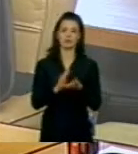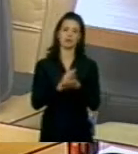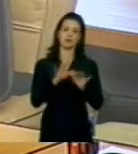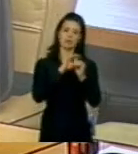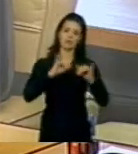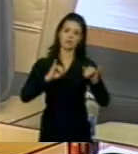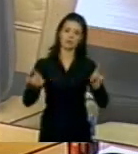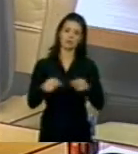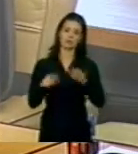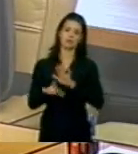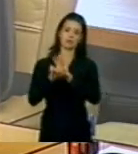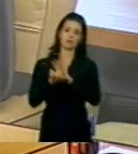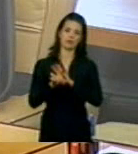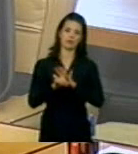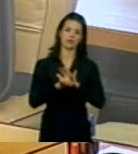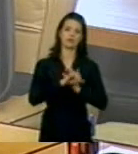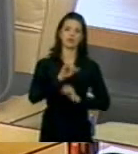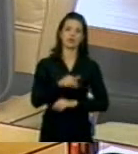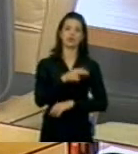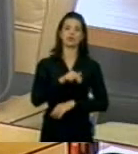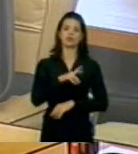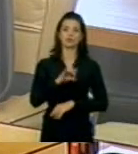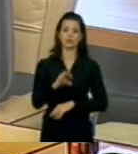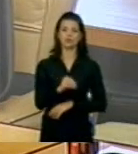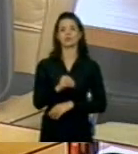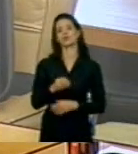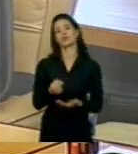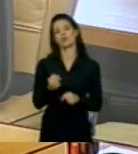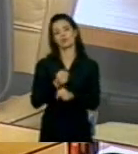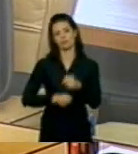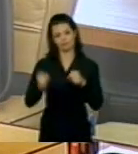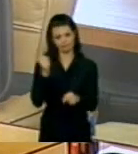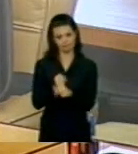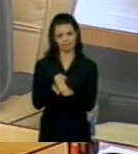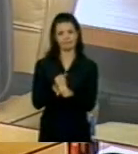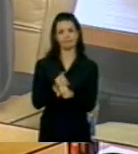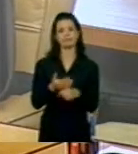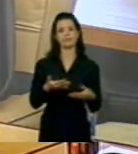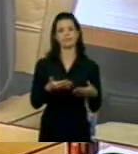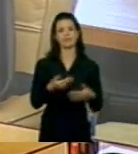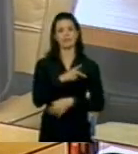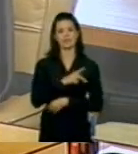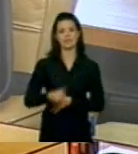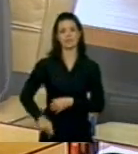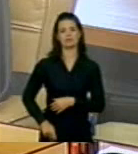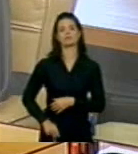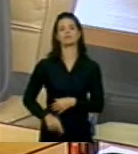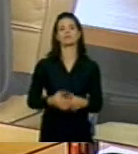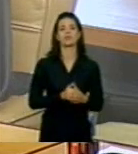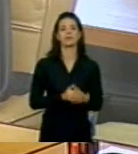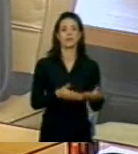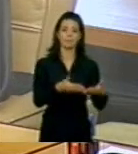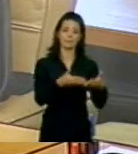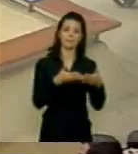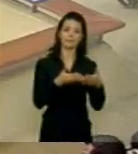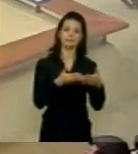lei. No dia 8 de junho do ano pretérito, o presidente da República, por meio da petição que aqui dou o número,